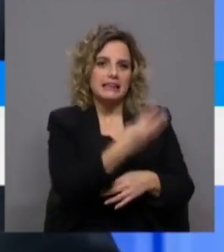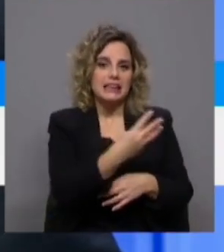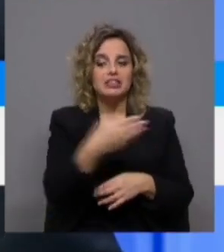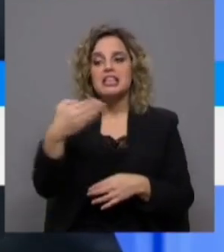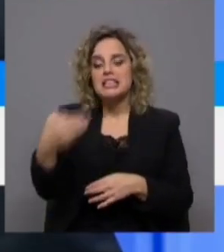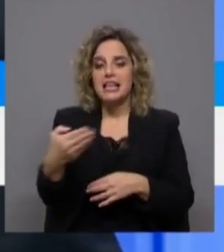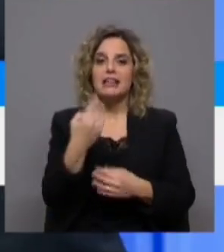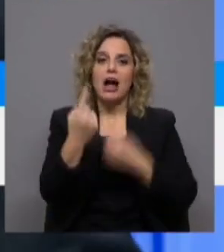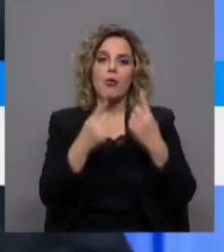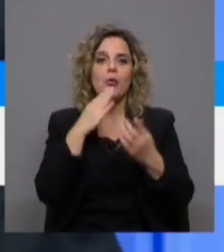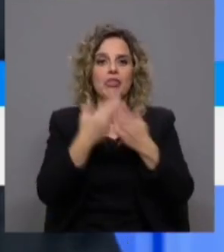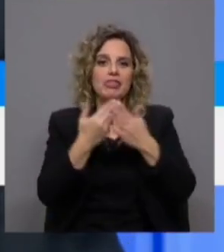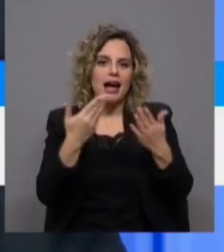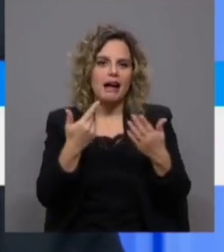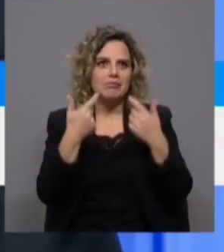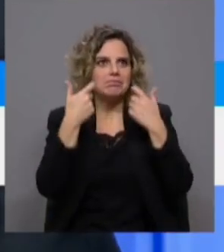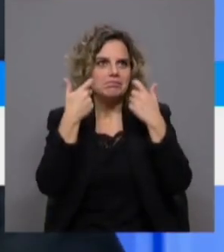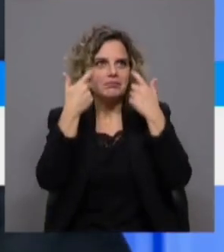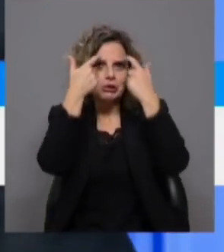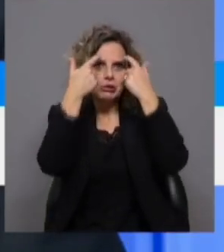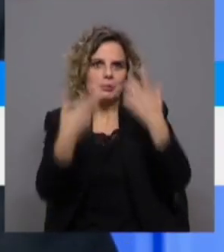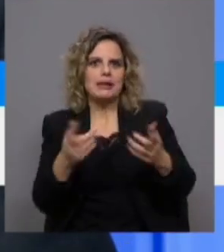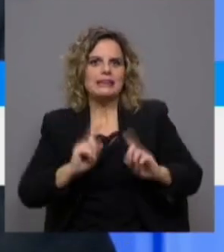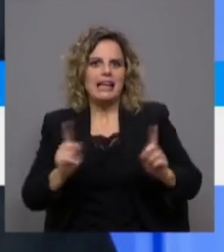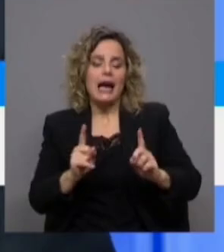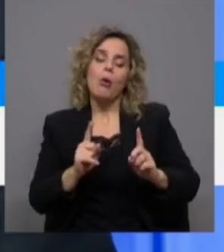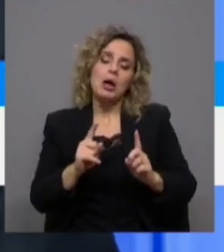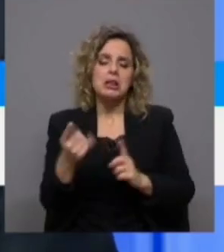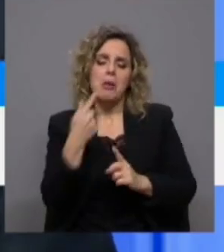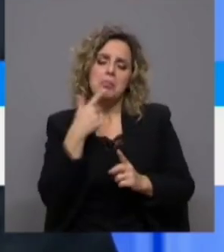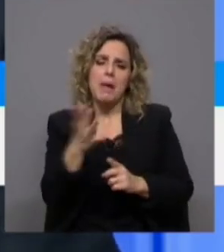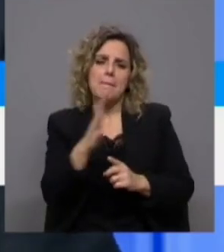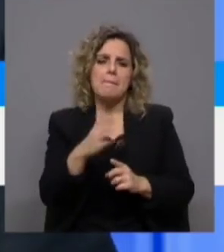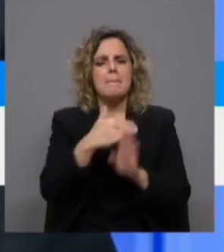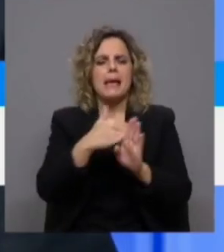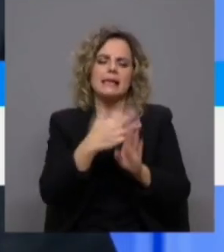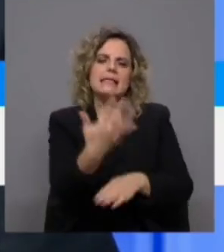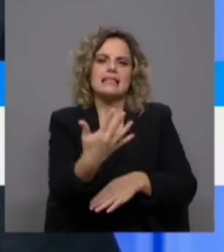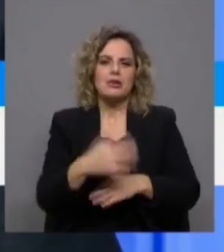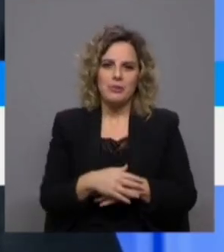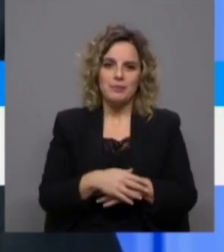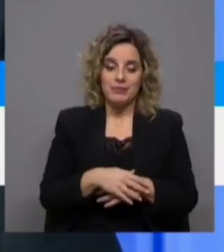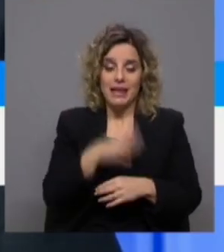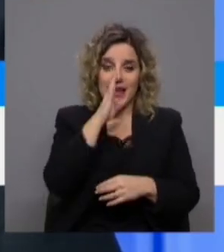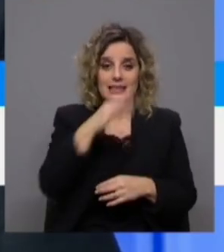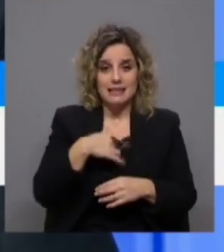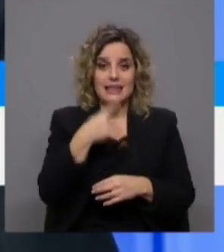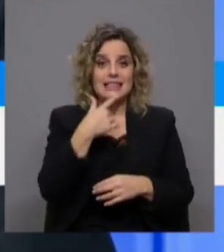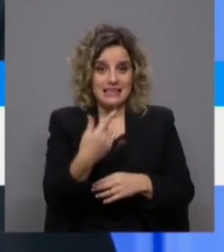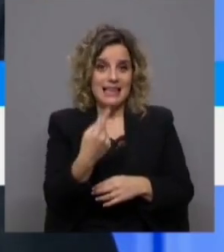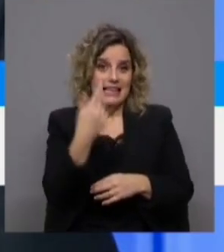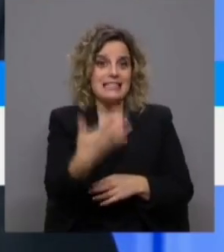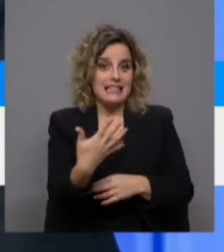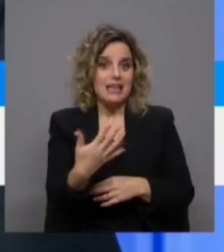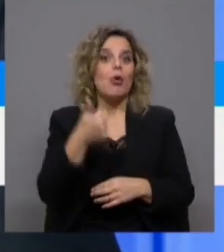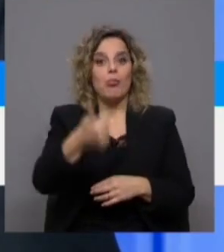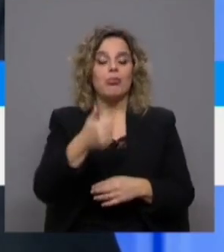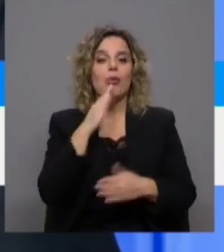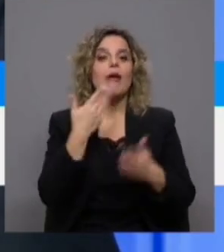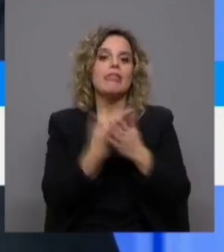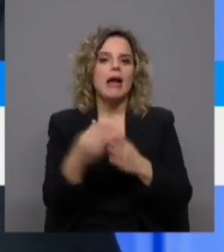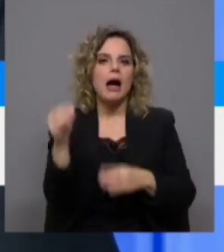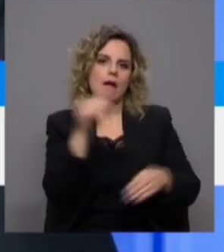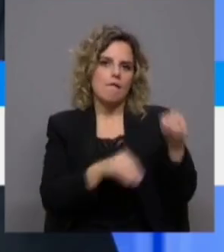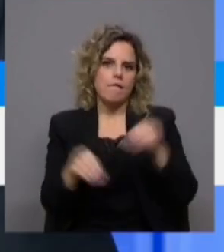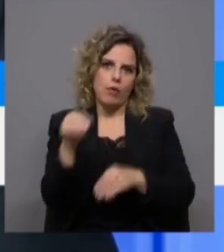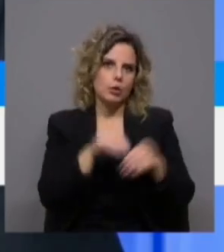deles me surpreenderia por ele e os anciãos para o Ponto Central são cinco deputados como isso é cinco vezes o que temos hoje e representaria a crescer em termos de votos